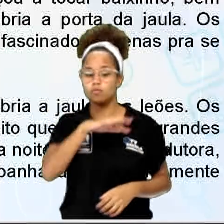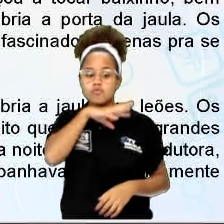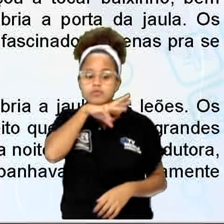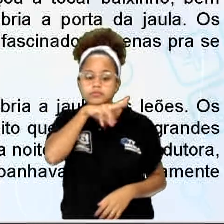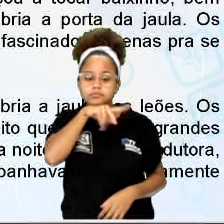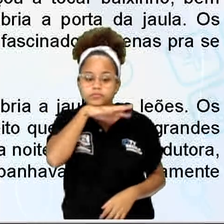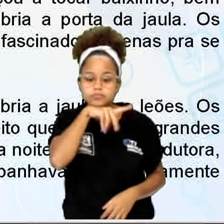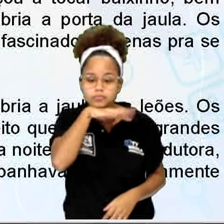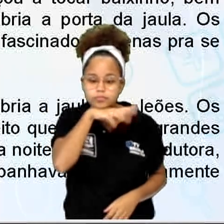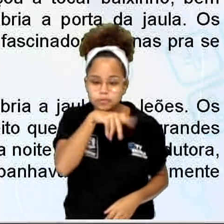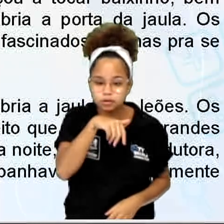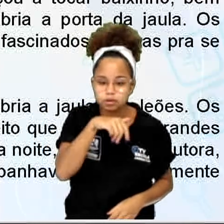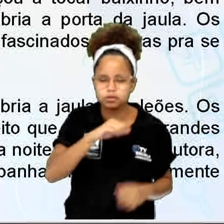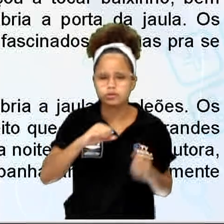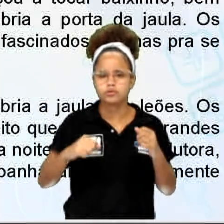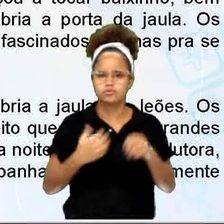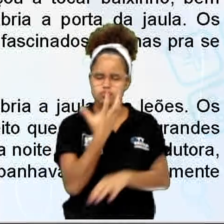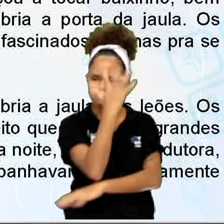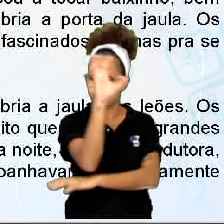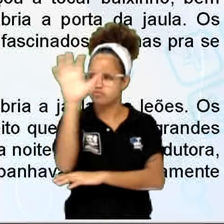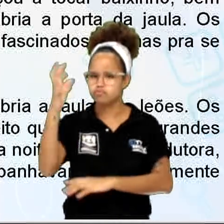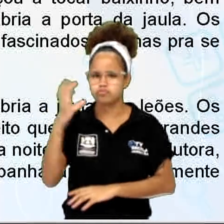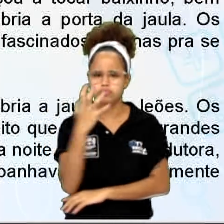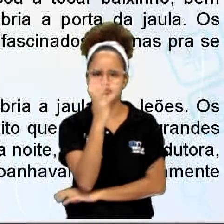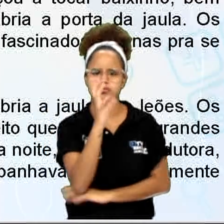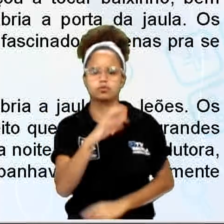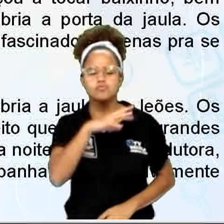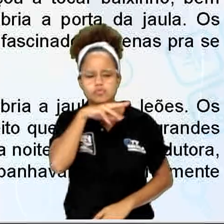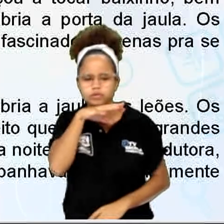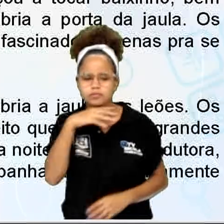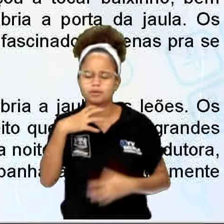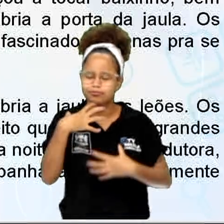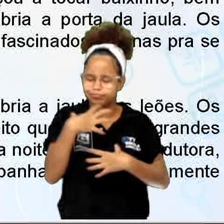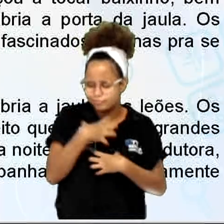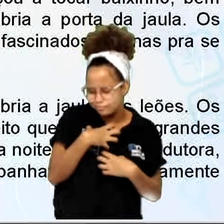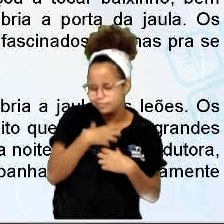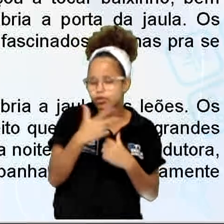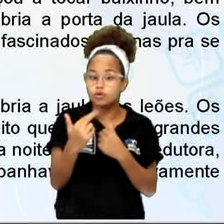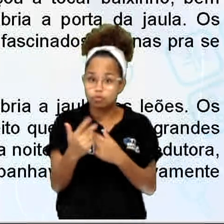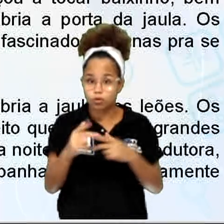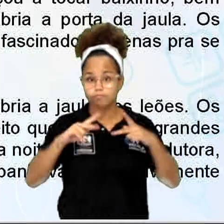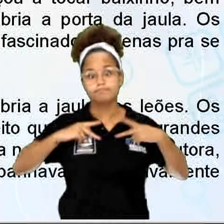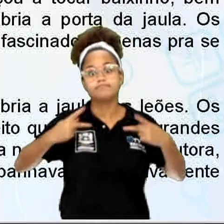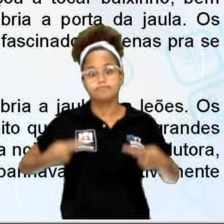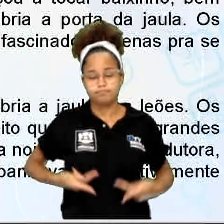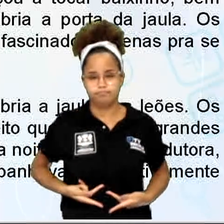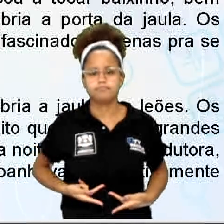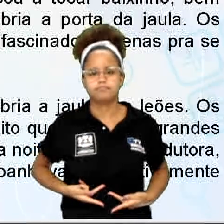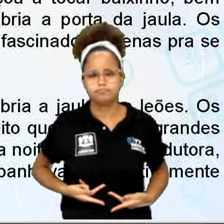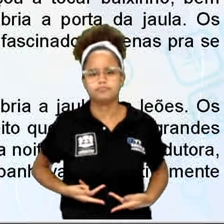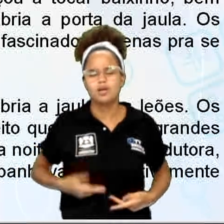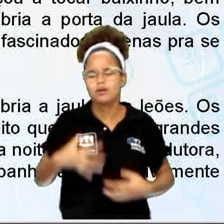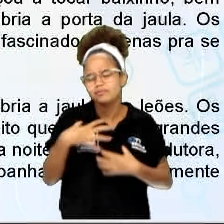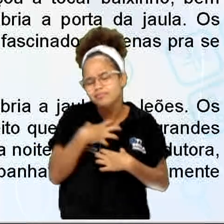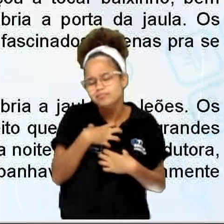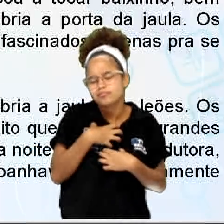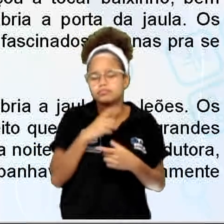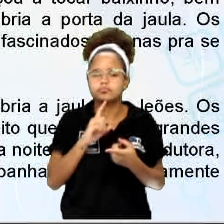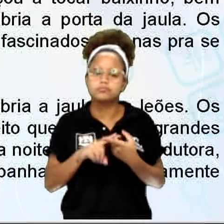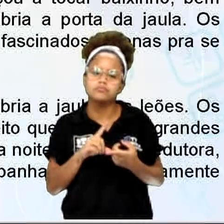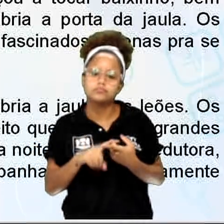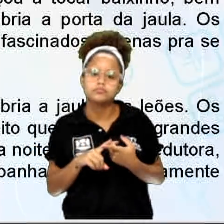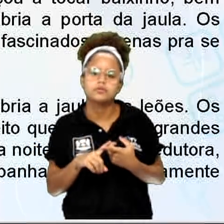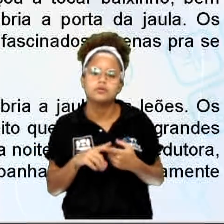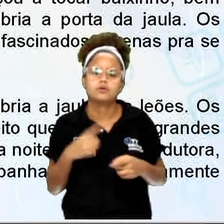selvagens, que os animais são tão ou mais sensíveis do que os seres humanos, e que são sensíveis, sobretudo,